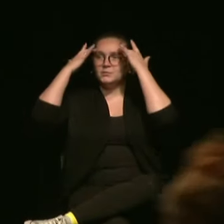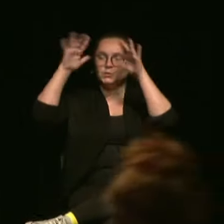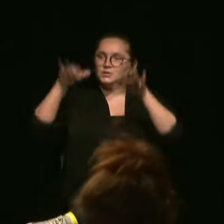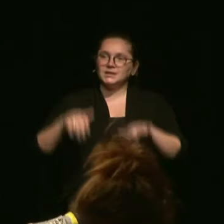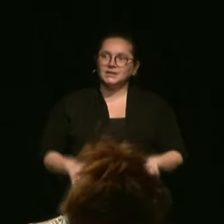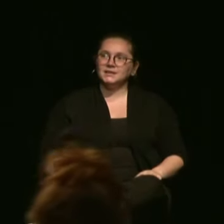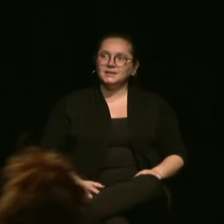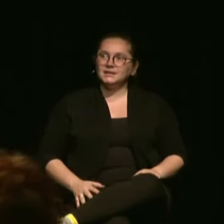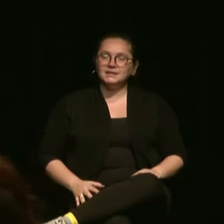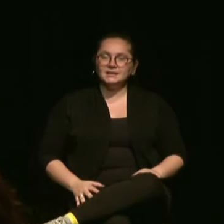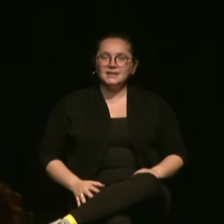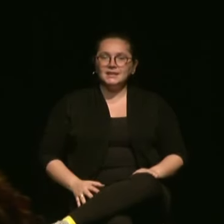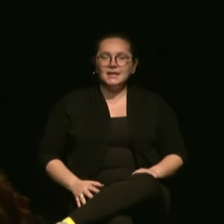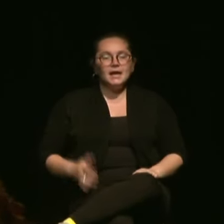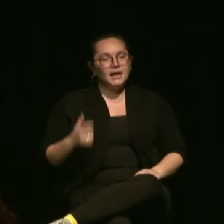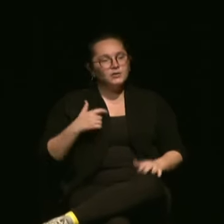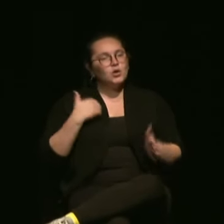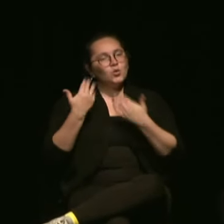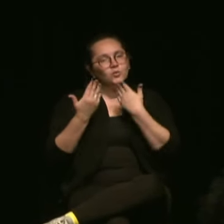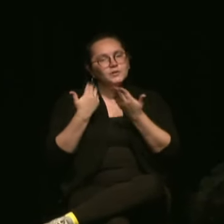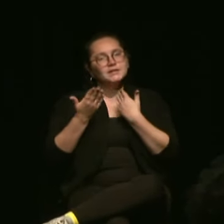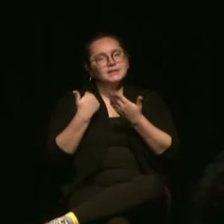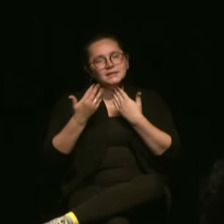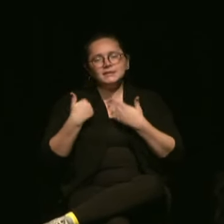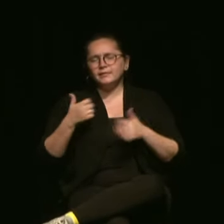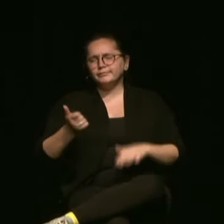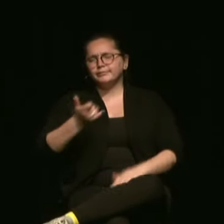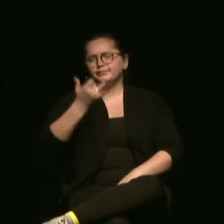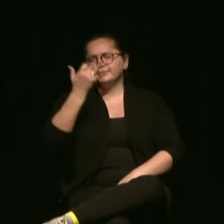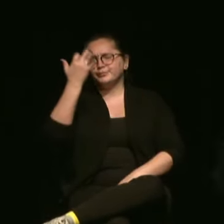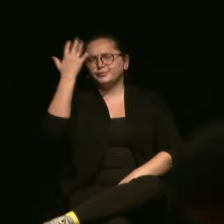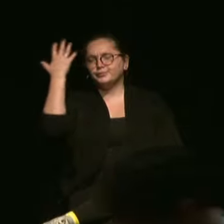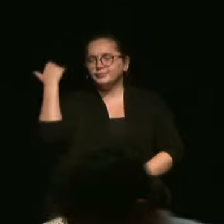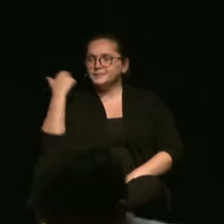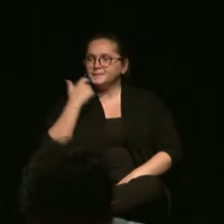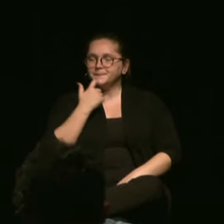Eu não sei. Eu conversei tantas vezes com o Coutinho.